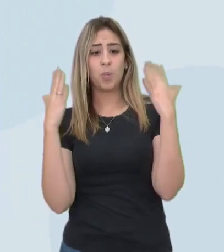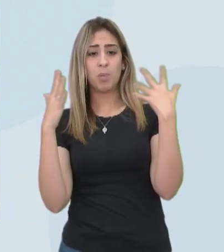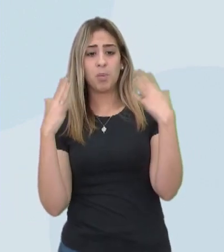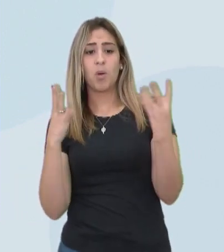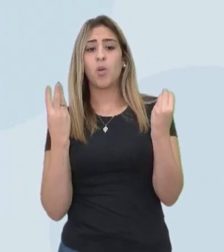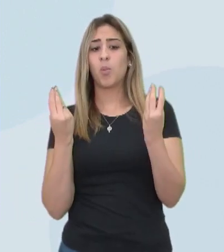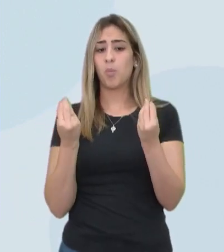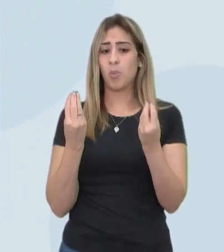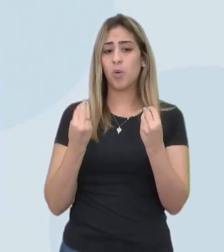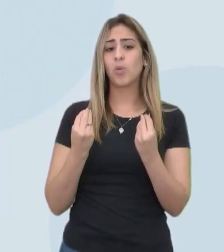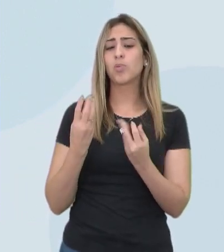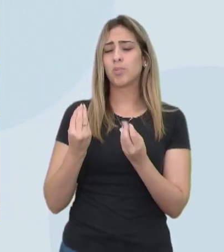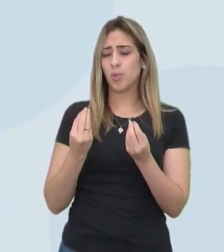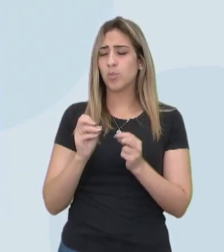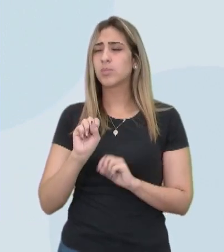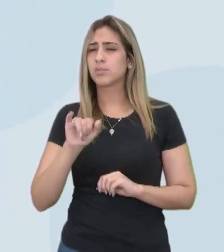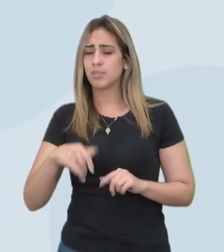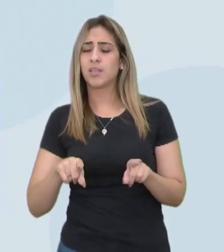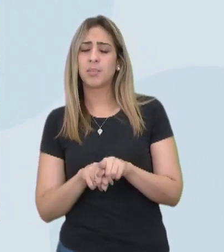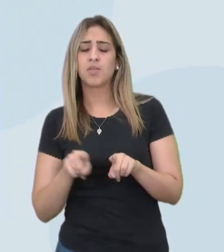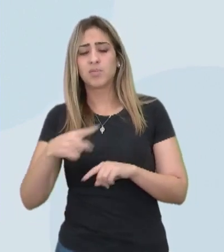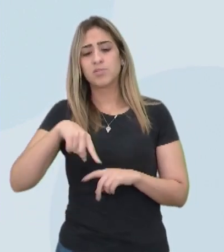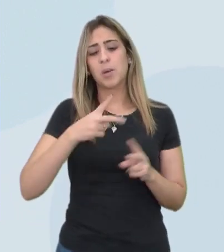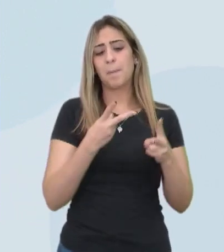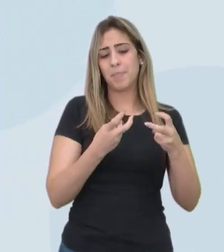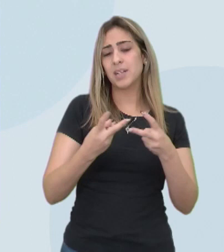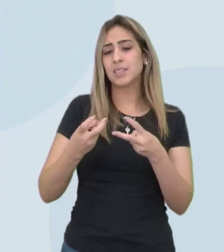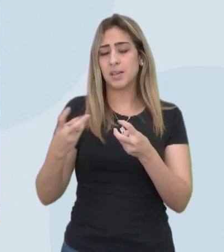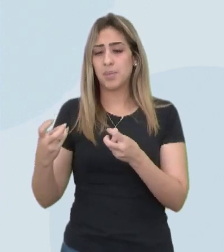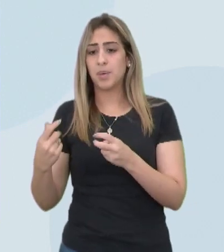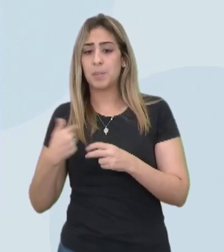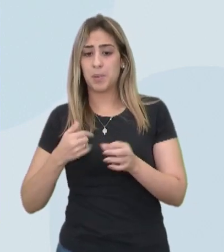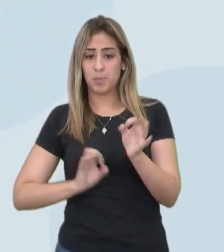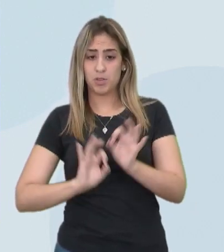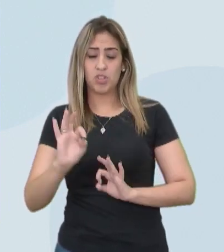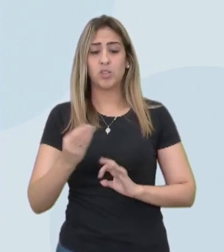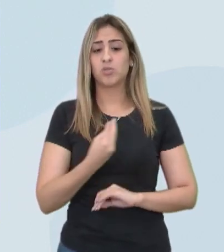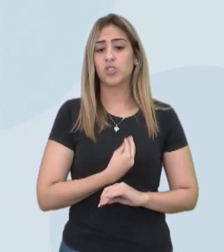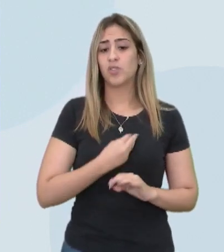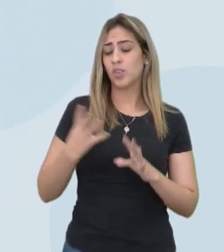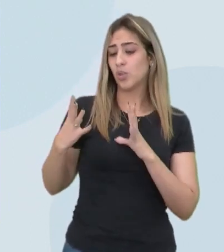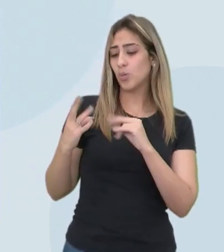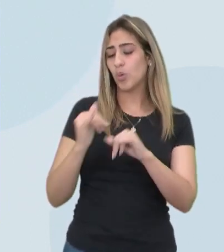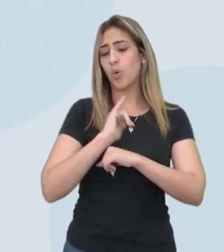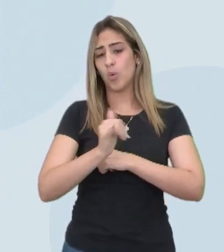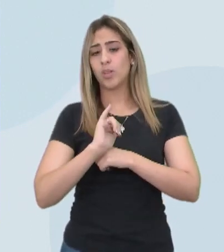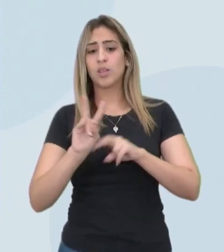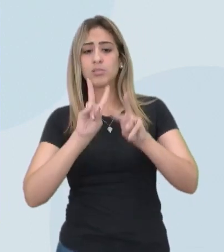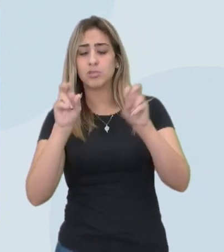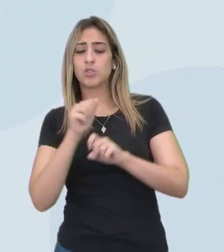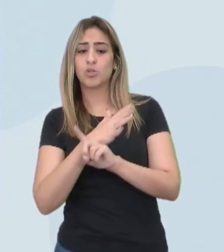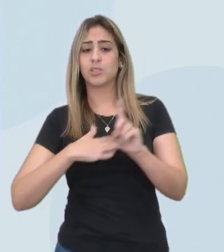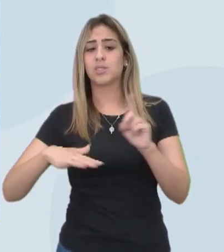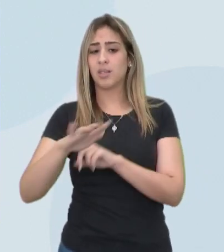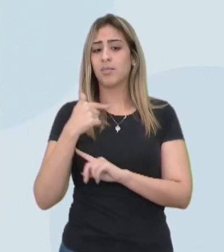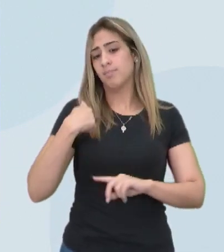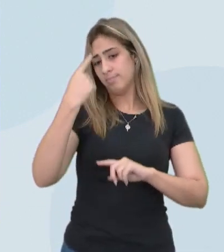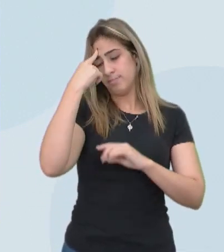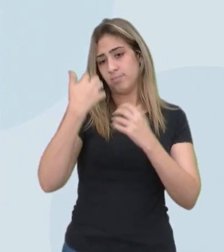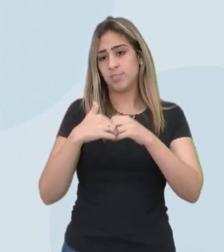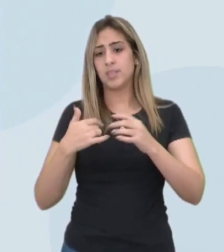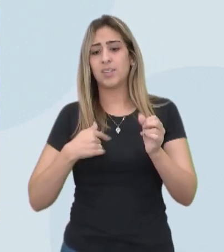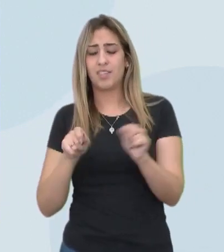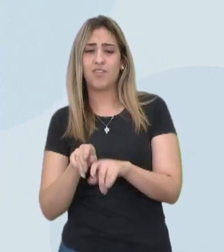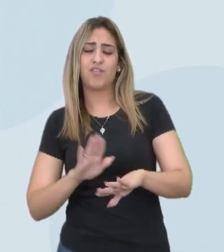bastante também, porque vocês vão perceber, o meu projeto de vida é todo voltado à questão social. Eu pensei